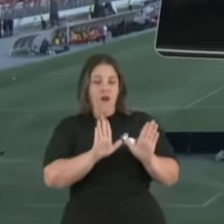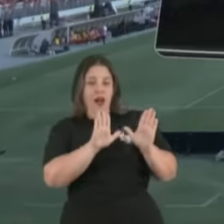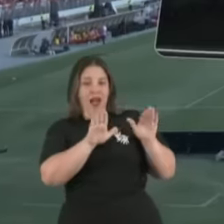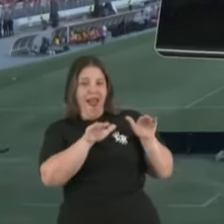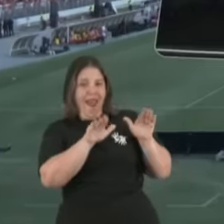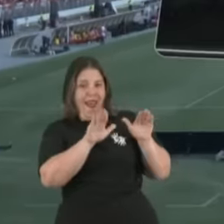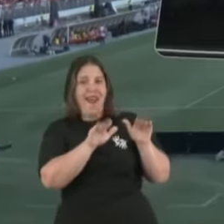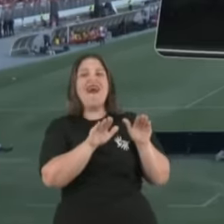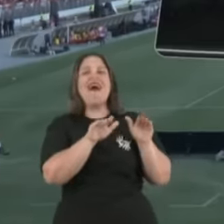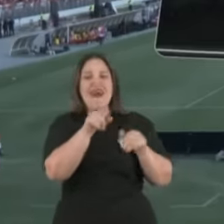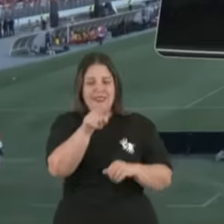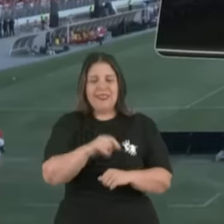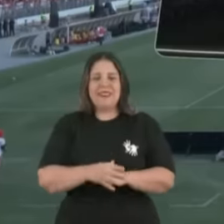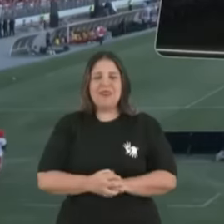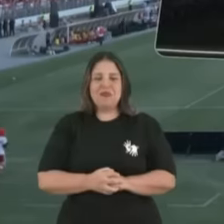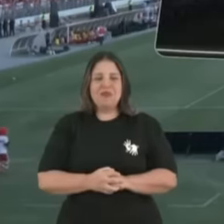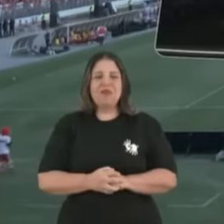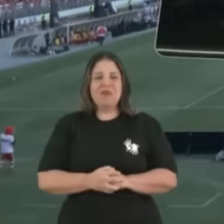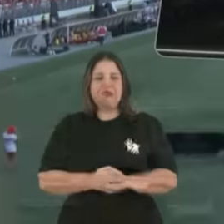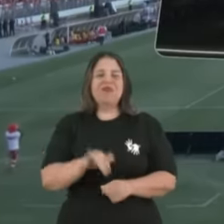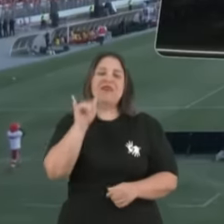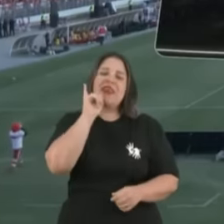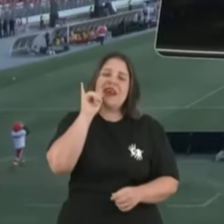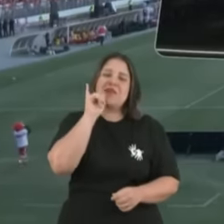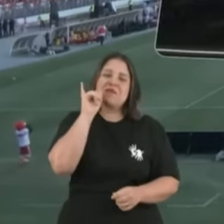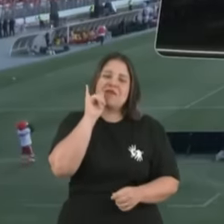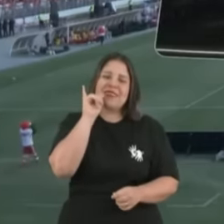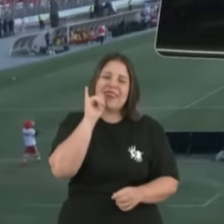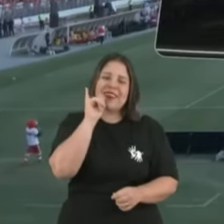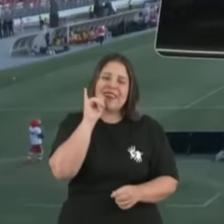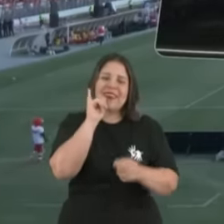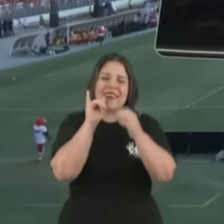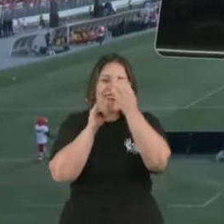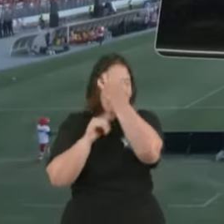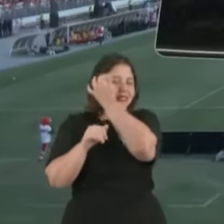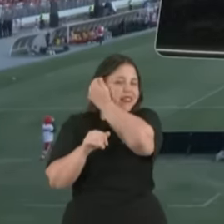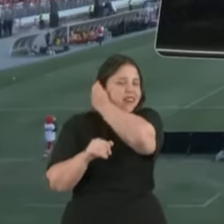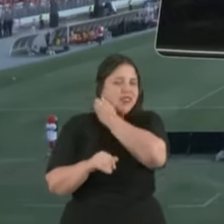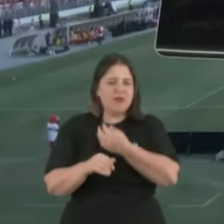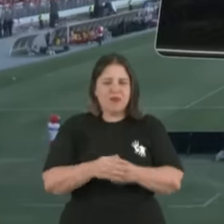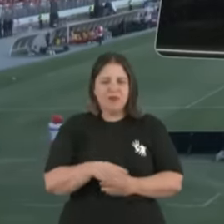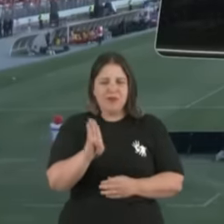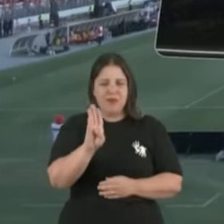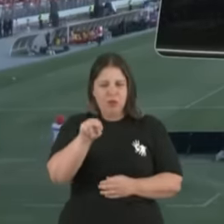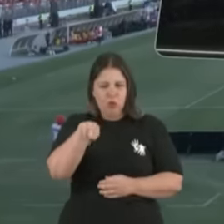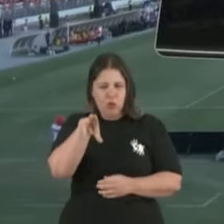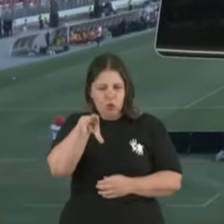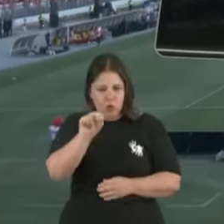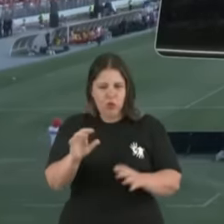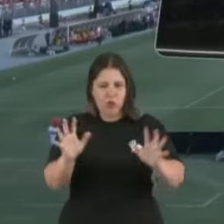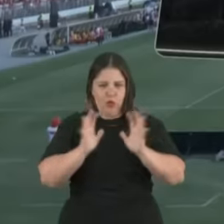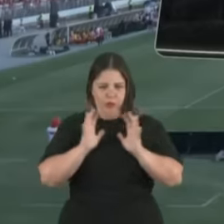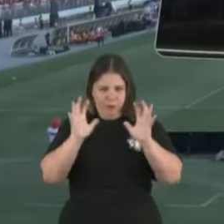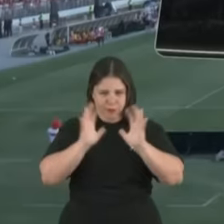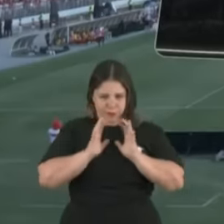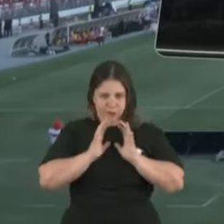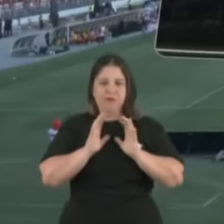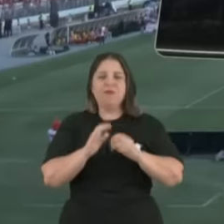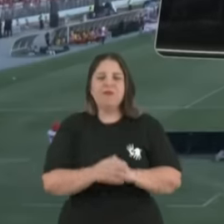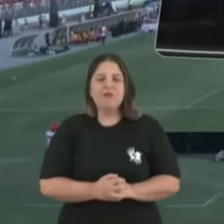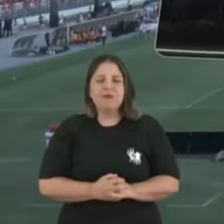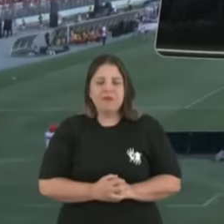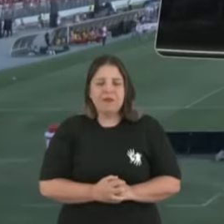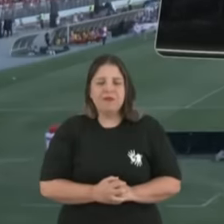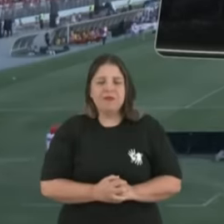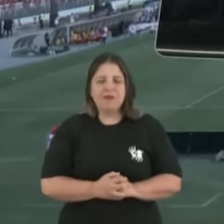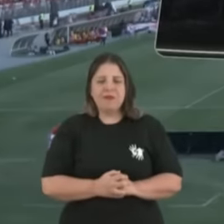time do Asa de Arapiraca, que vem a campo com 1, Bruno Pianissola, 4, Rômulo, 7, Colina, 8, Aleph. O